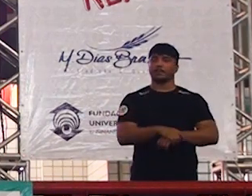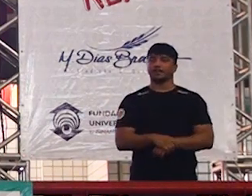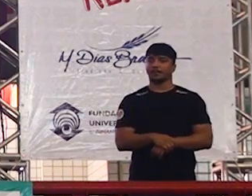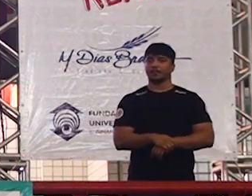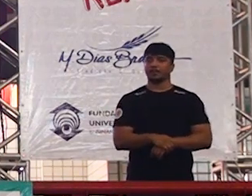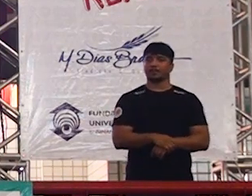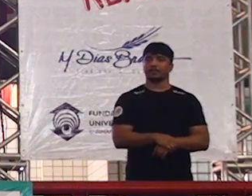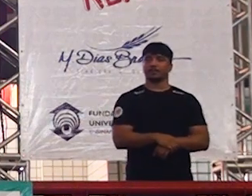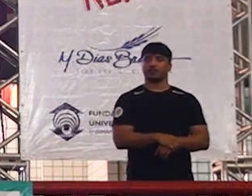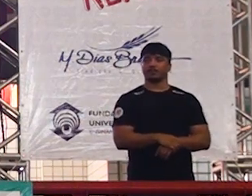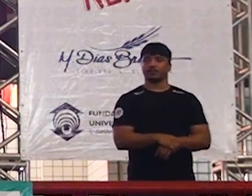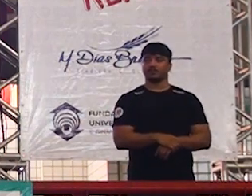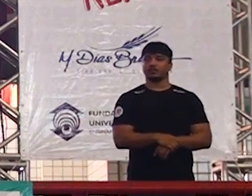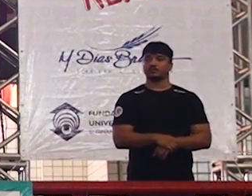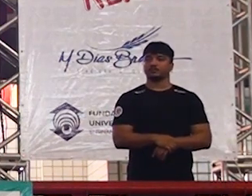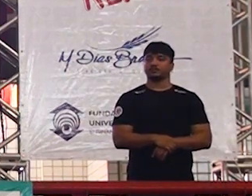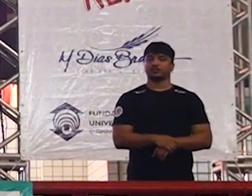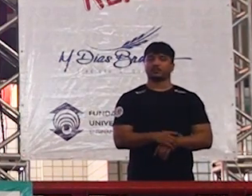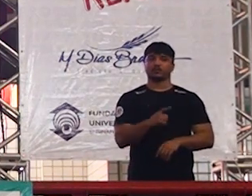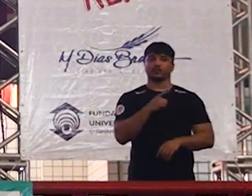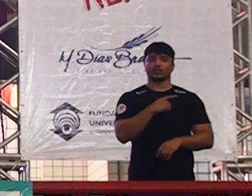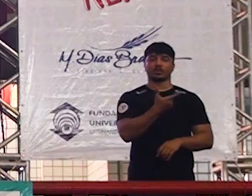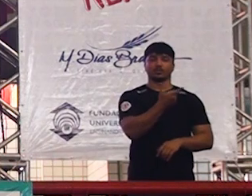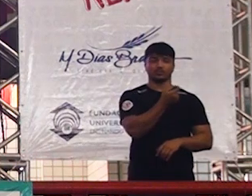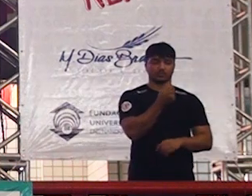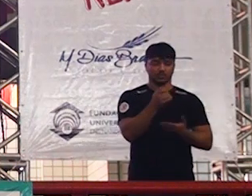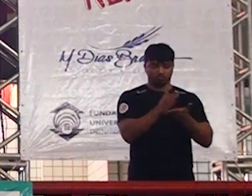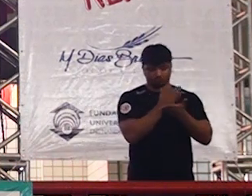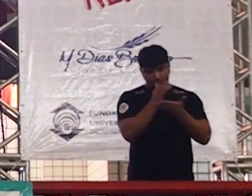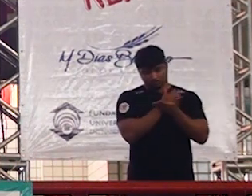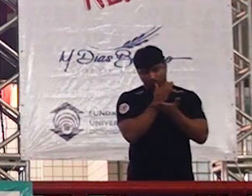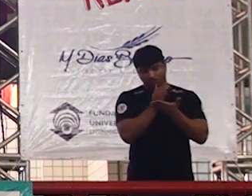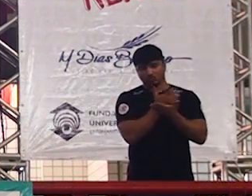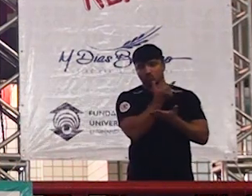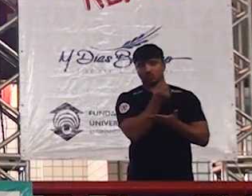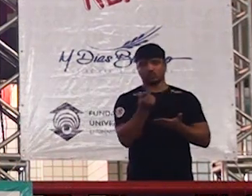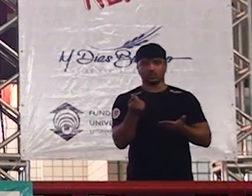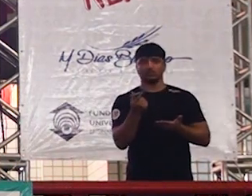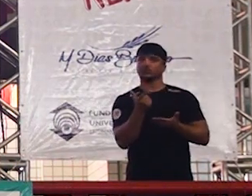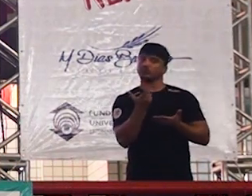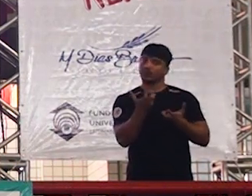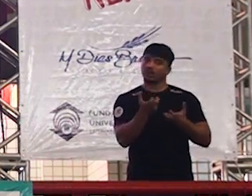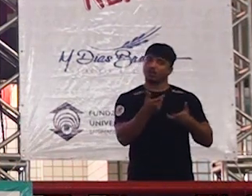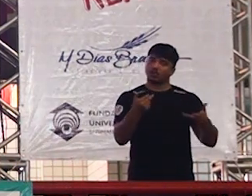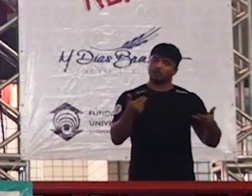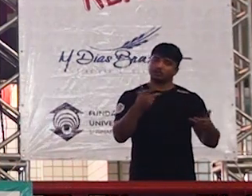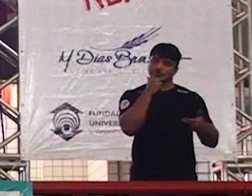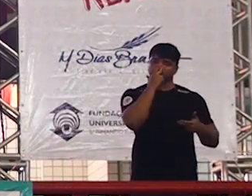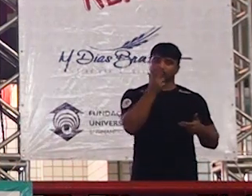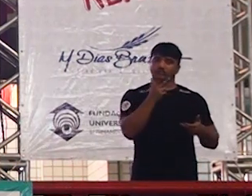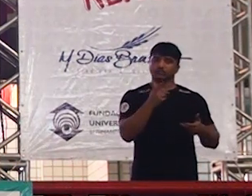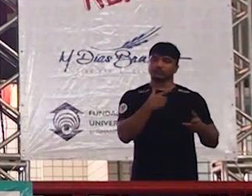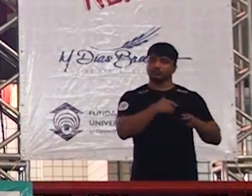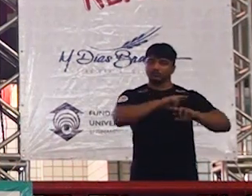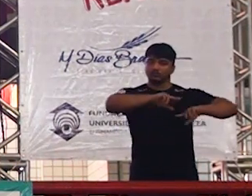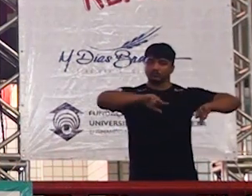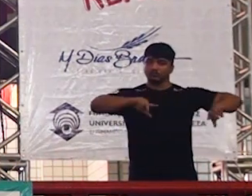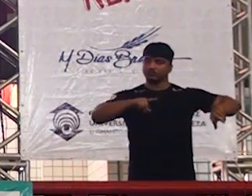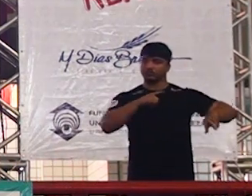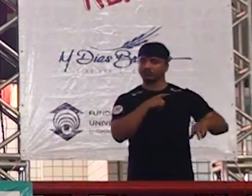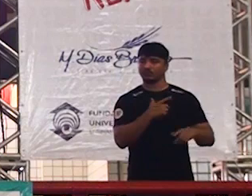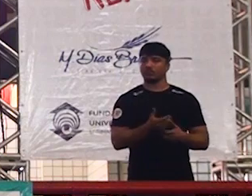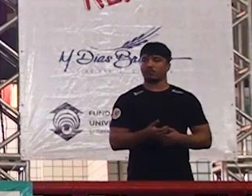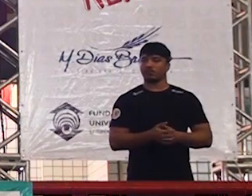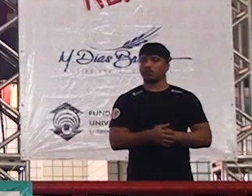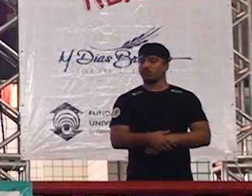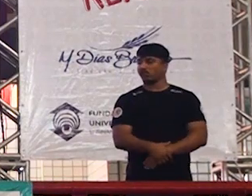intolerância. São mais de 200 páginas para quem quer ter o seu repertório diversificado. Tá